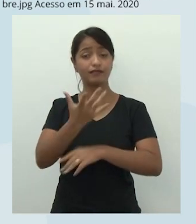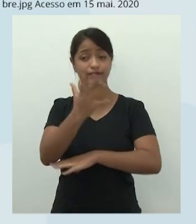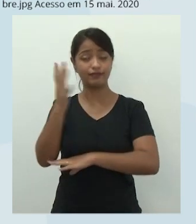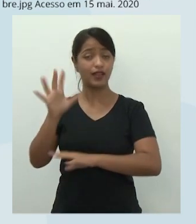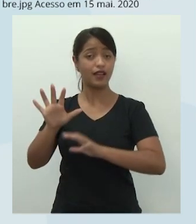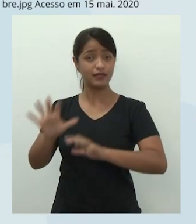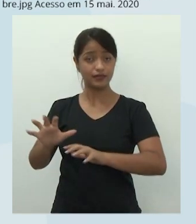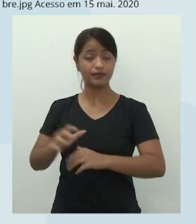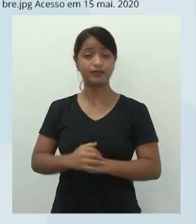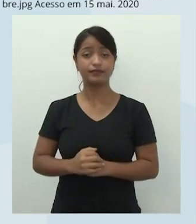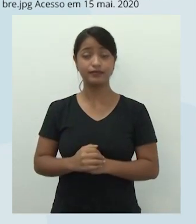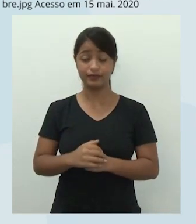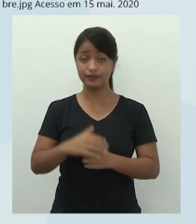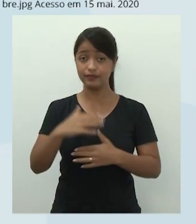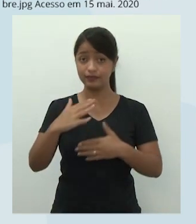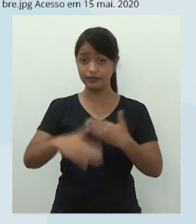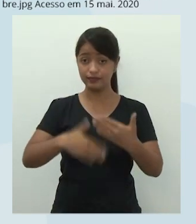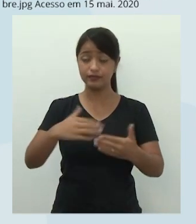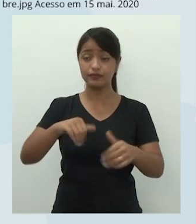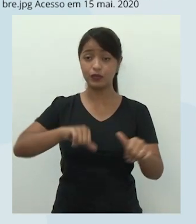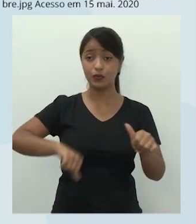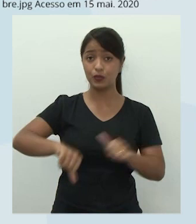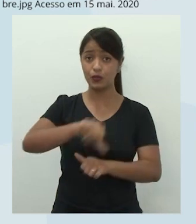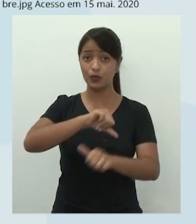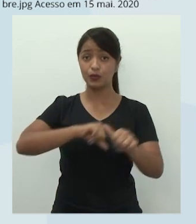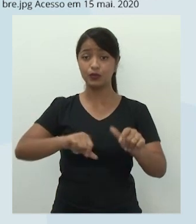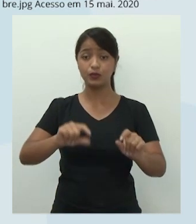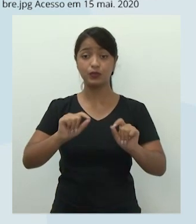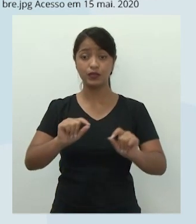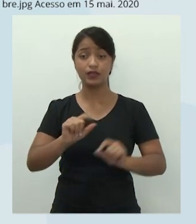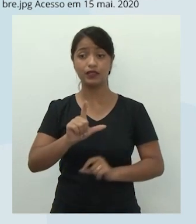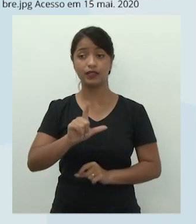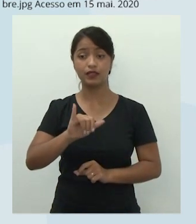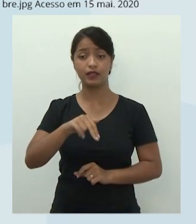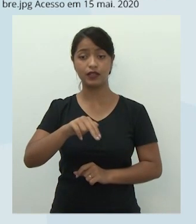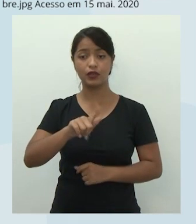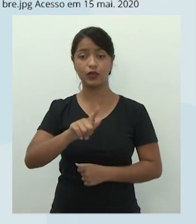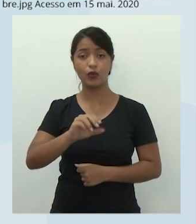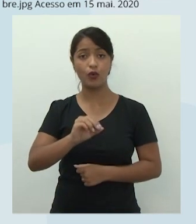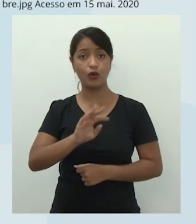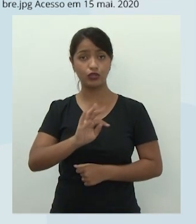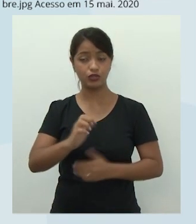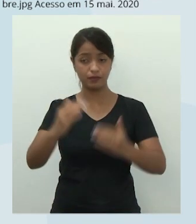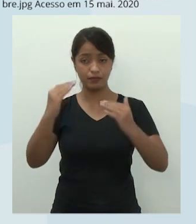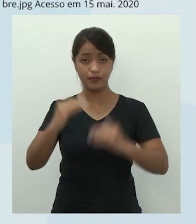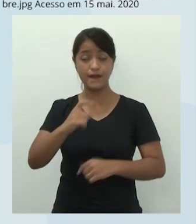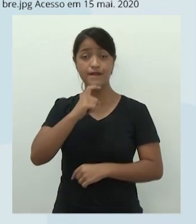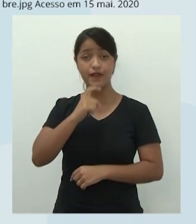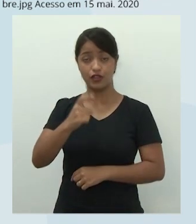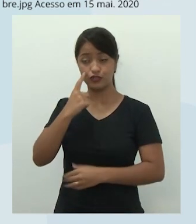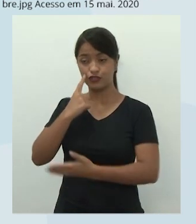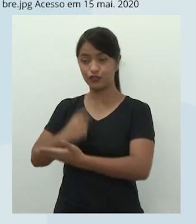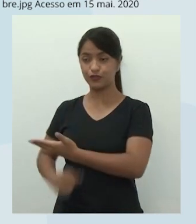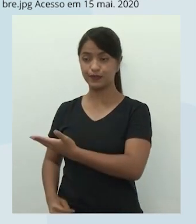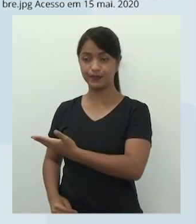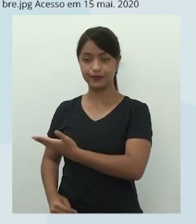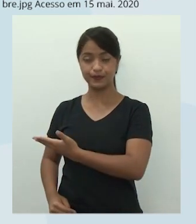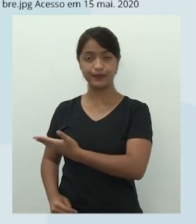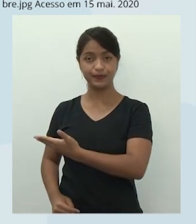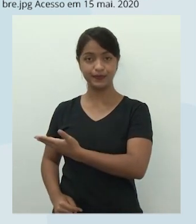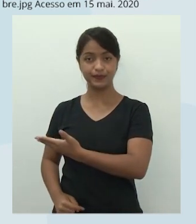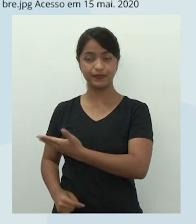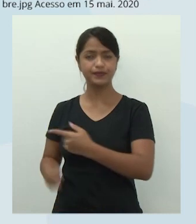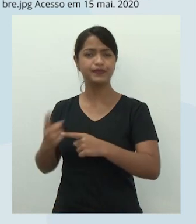eles transformavam essas pepitas em lingotes, que é essa de baixo que vocês estão vendo, que está na cor verde, porque ela